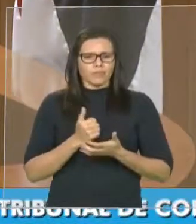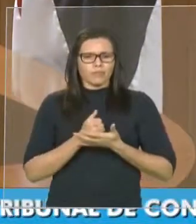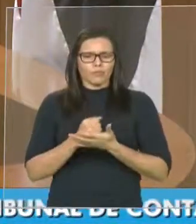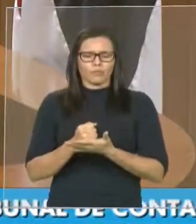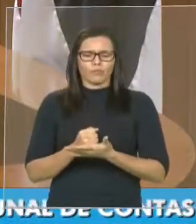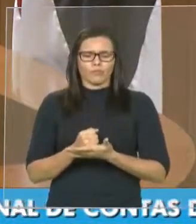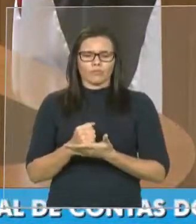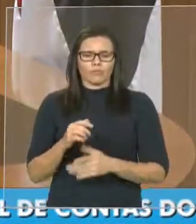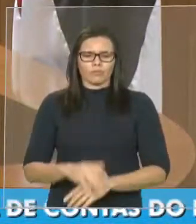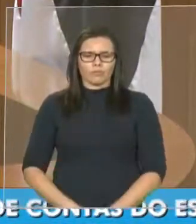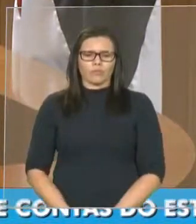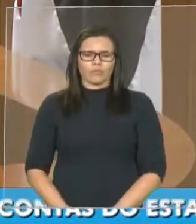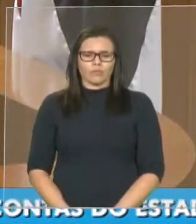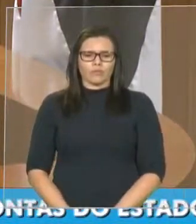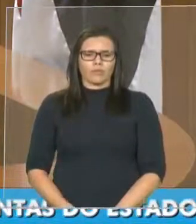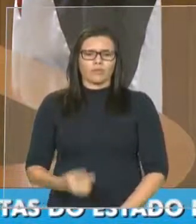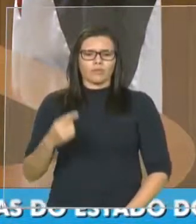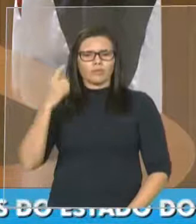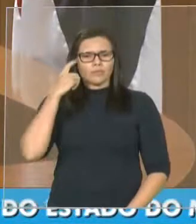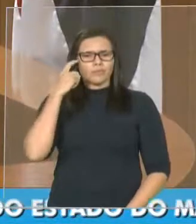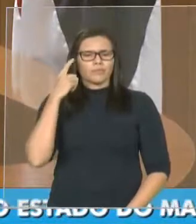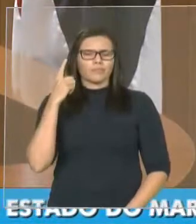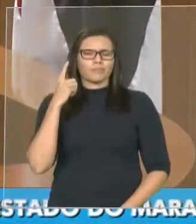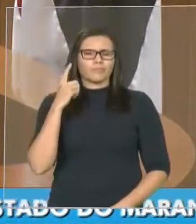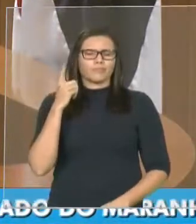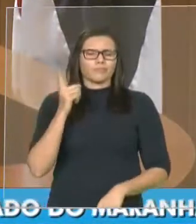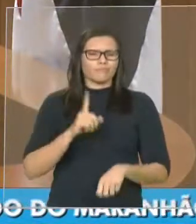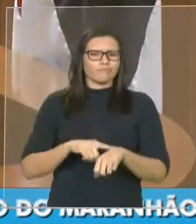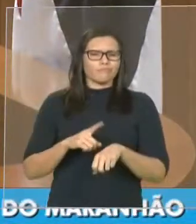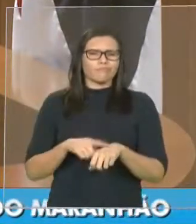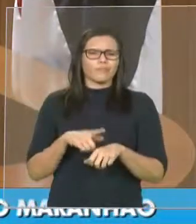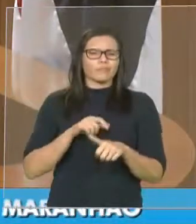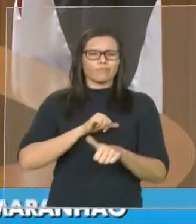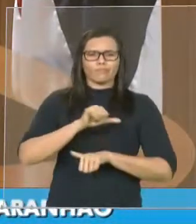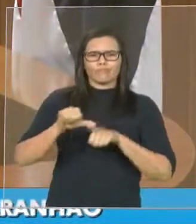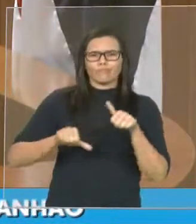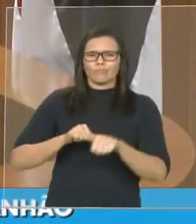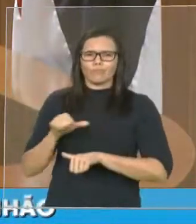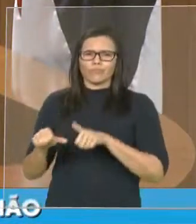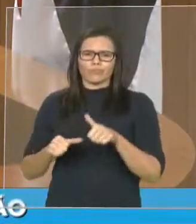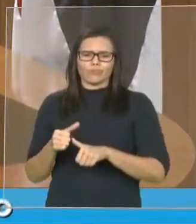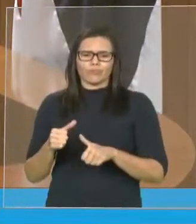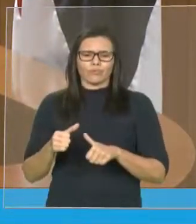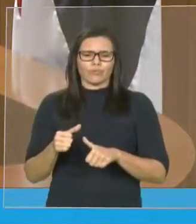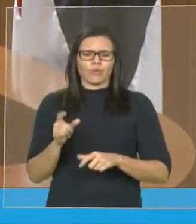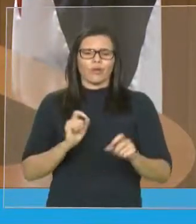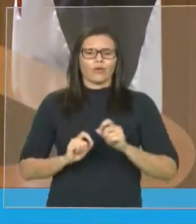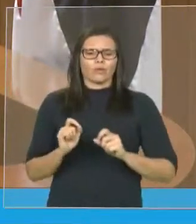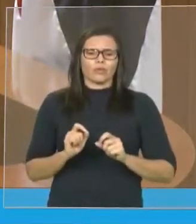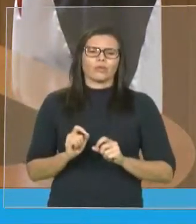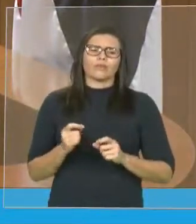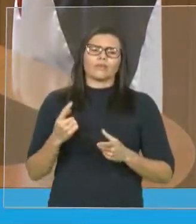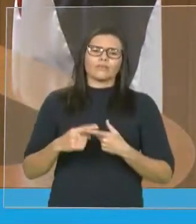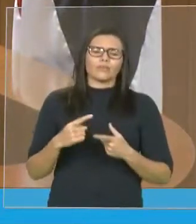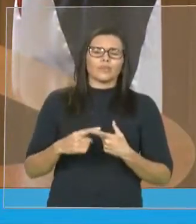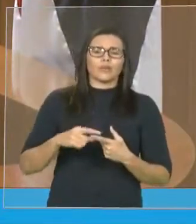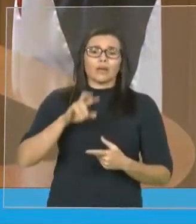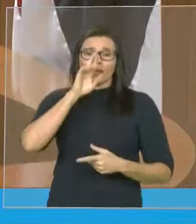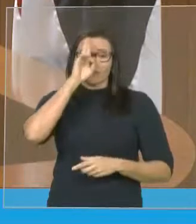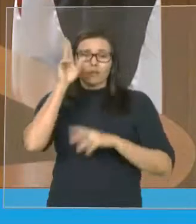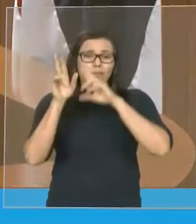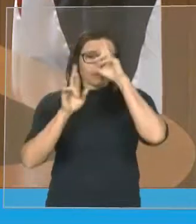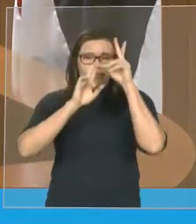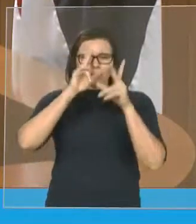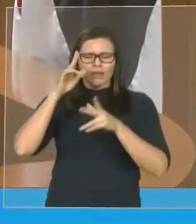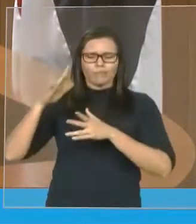Um momento de renovação como o que vivemos hoje não surge por acaso. Ele é fruto do amadurecimento conquistado ao longo